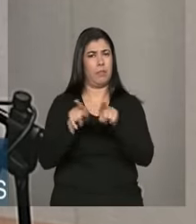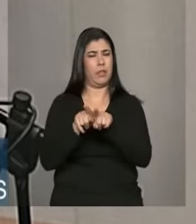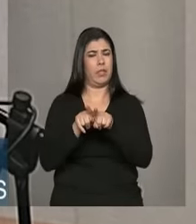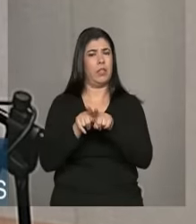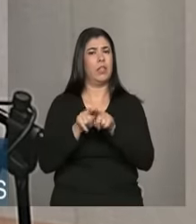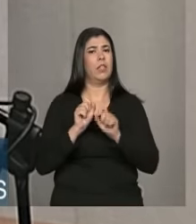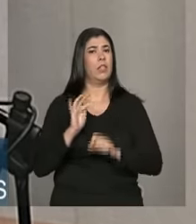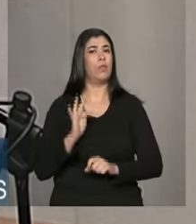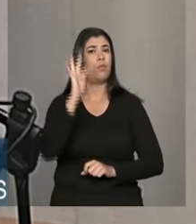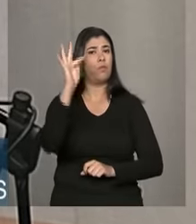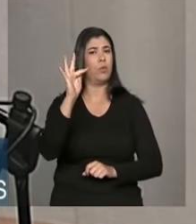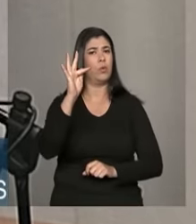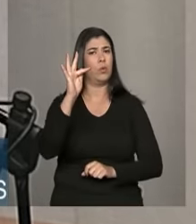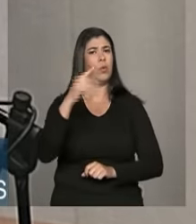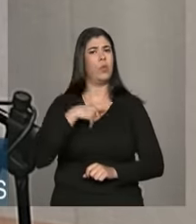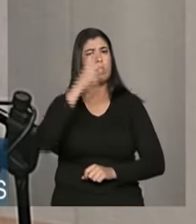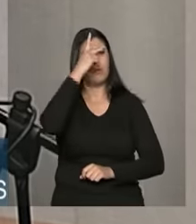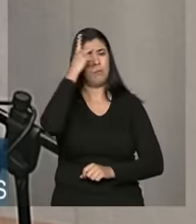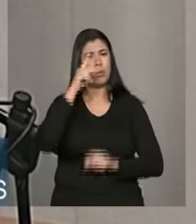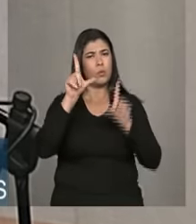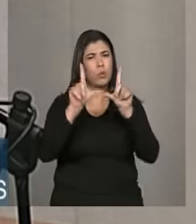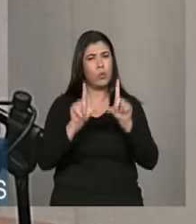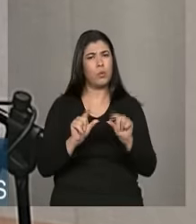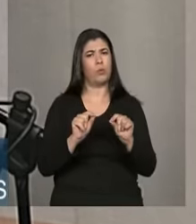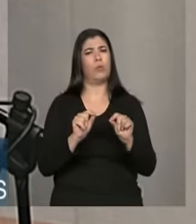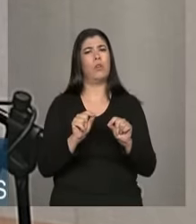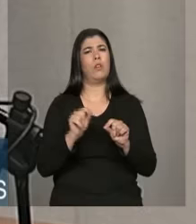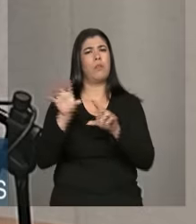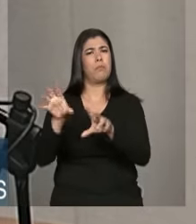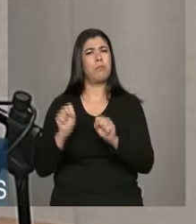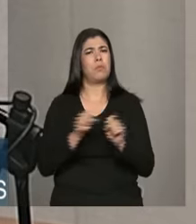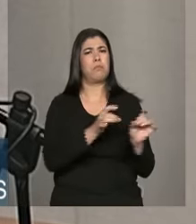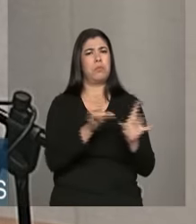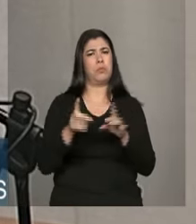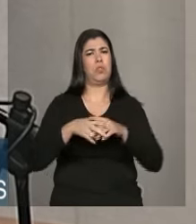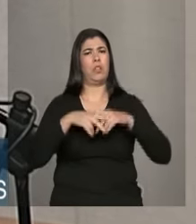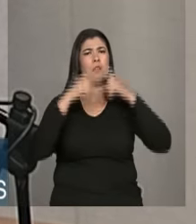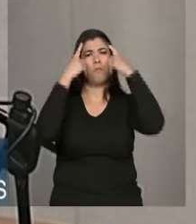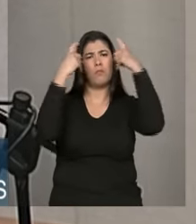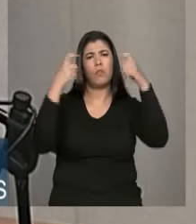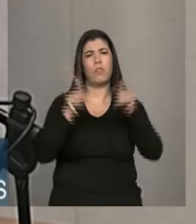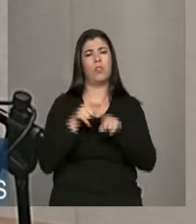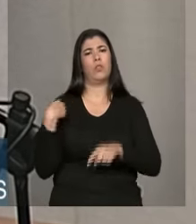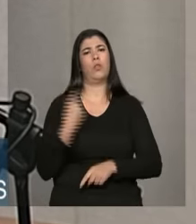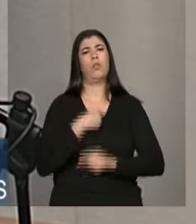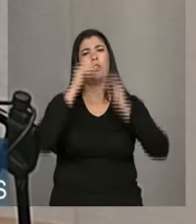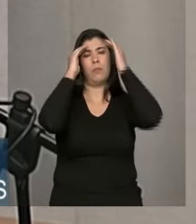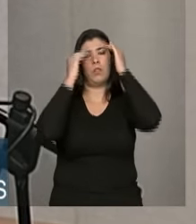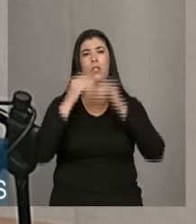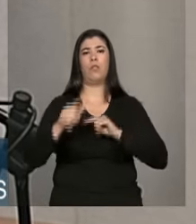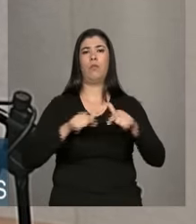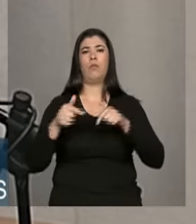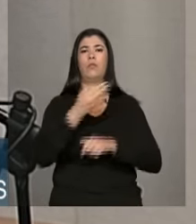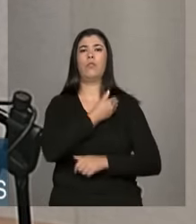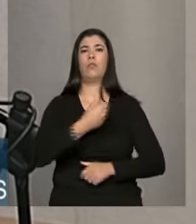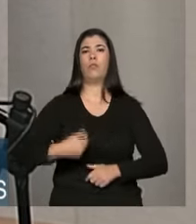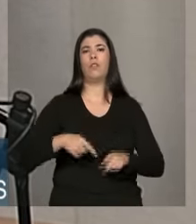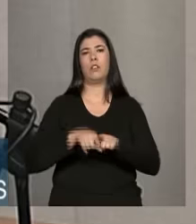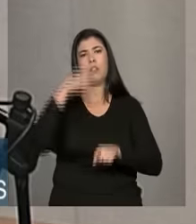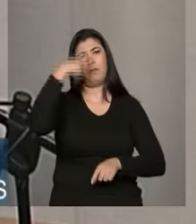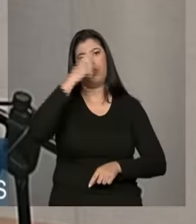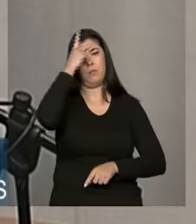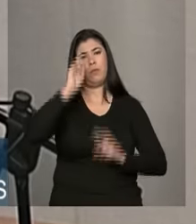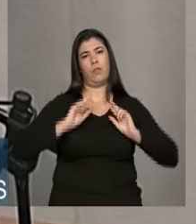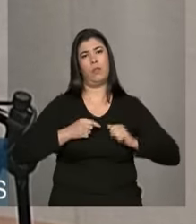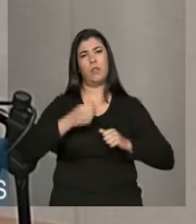pessoas não sejam for estaremos cindo nossel deantes e de seres humanos muito obrigado e